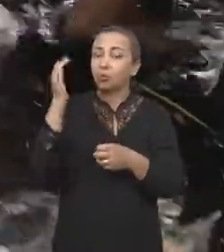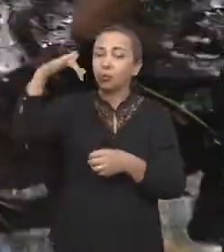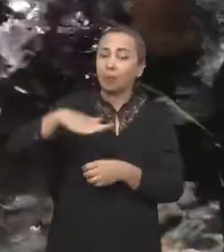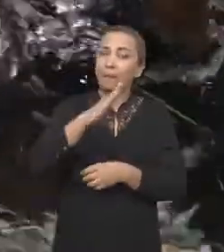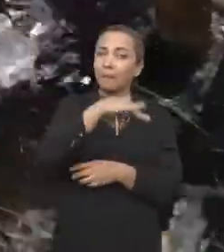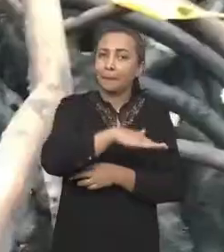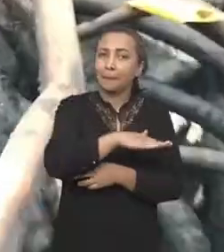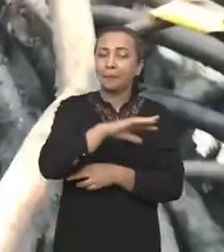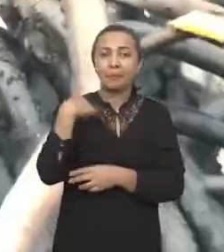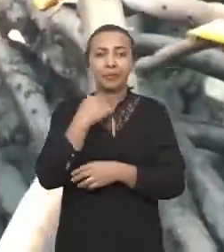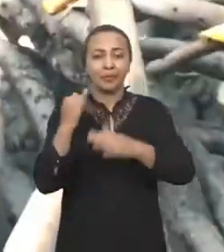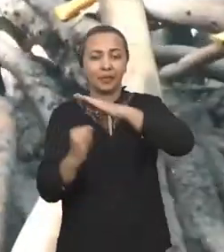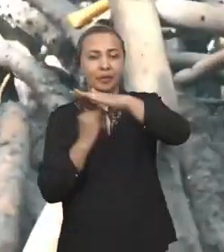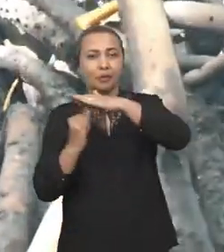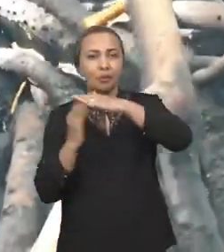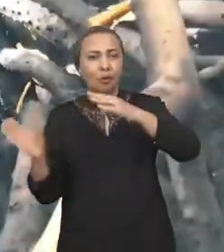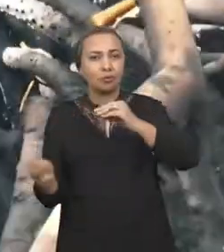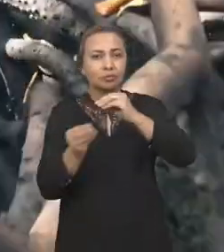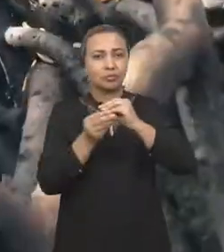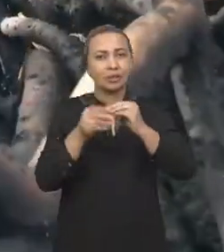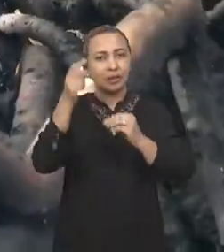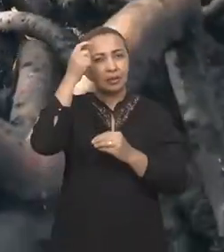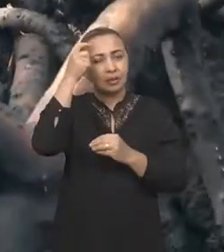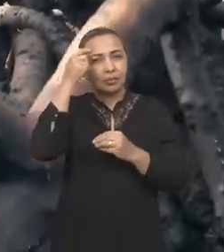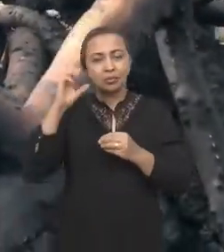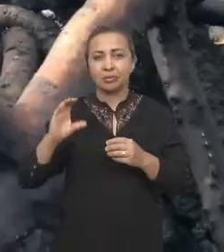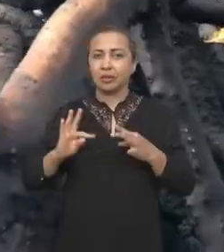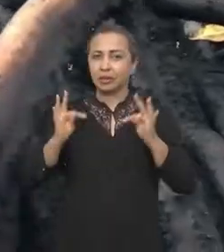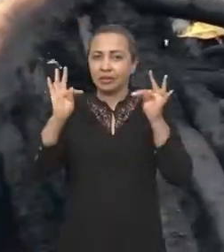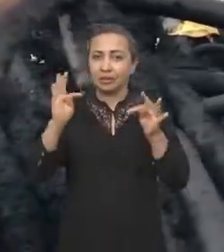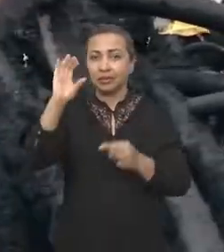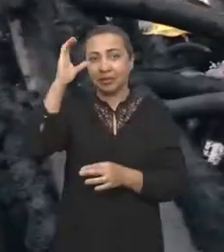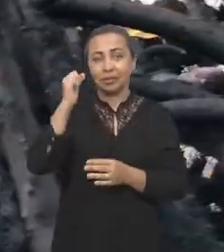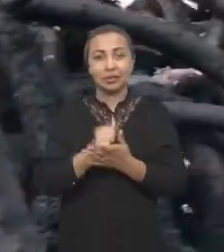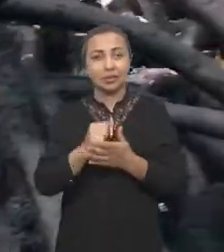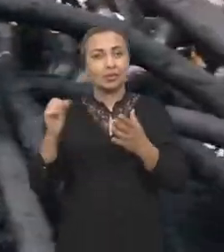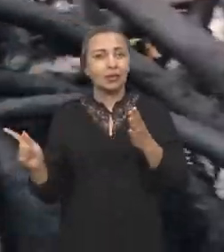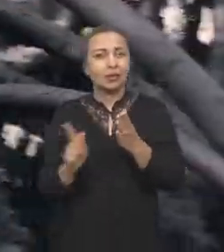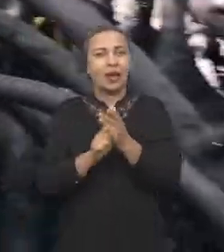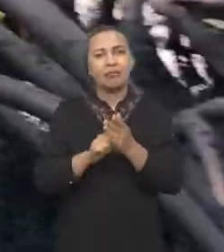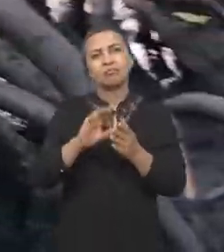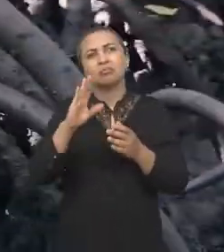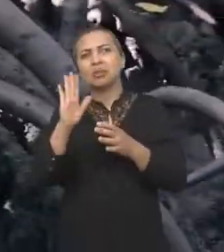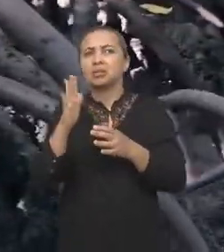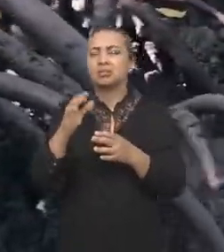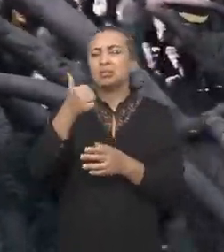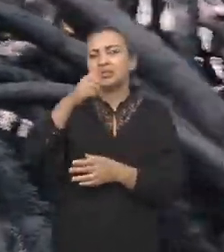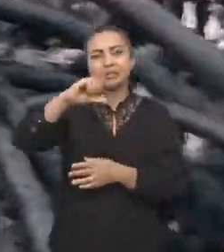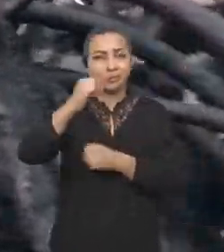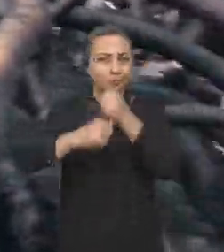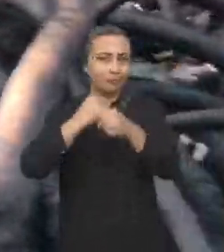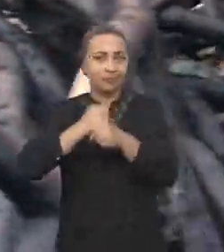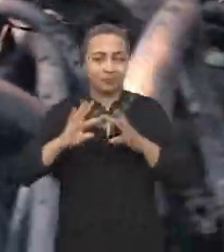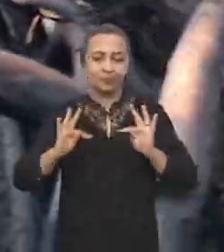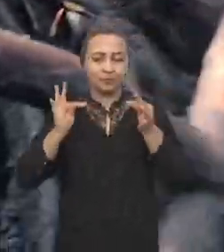mar. Nossa instituição integra a capacidade técnico-científica instalada há aproximadamente